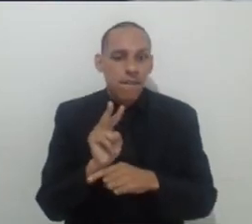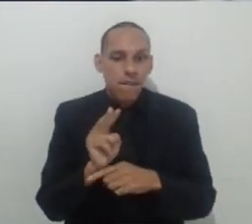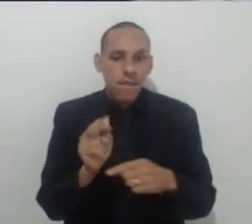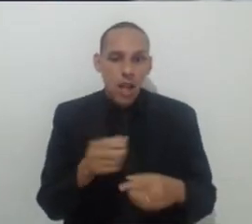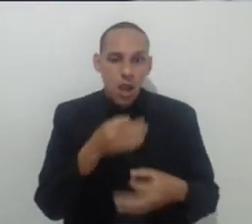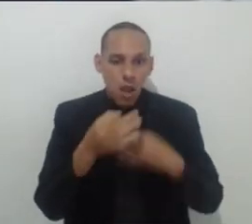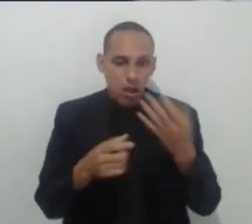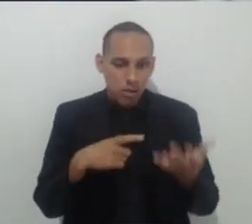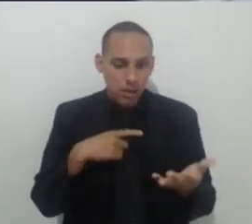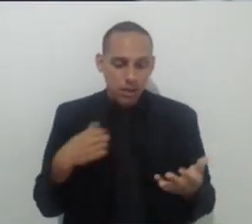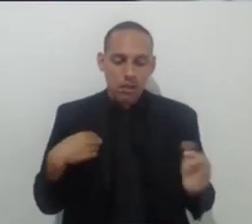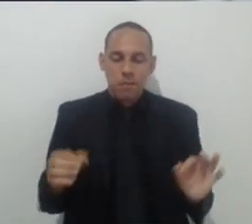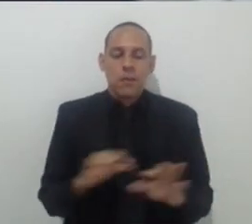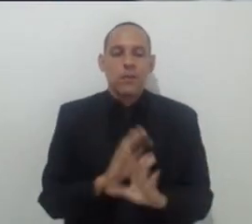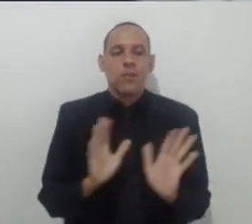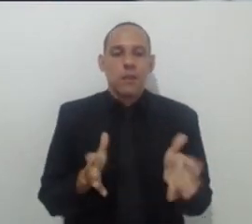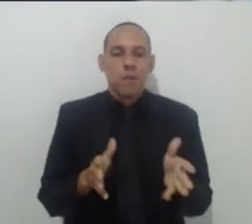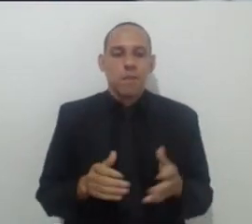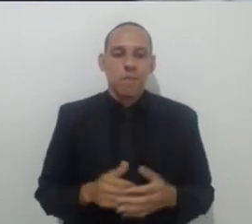para